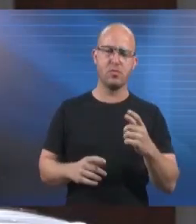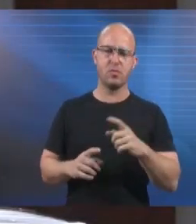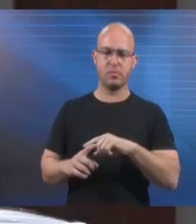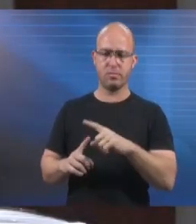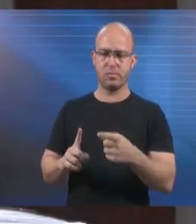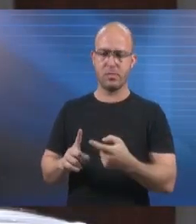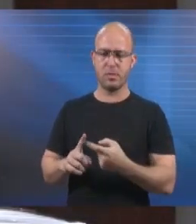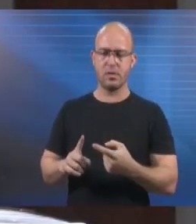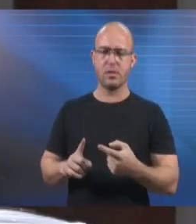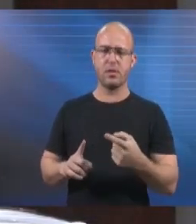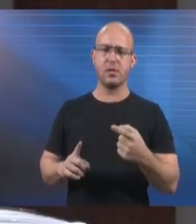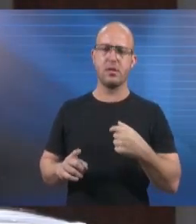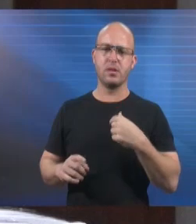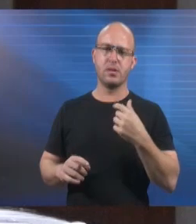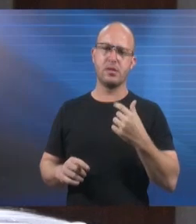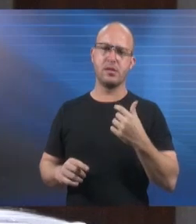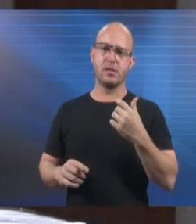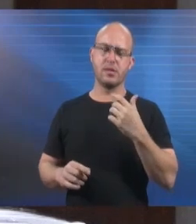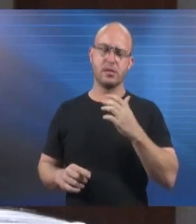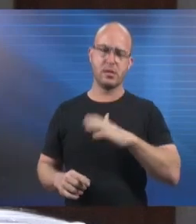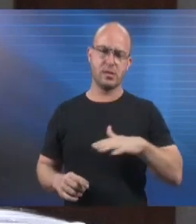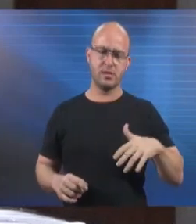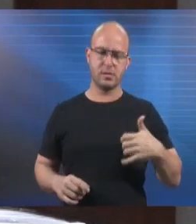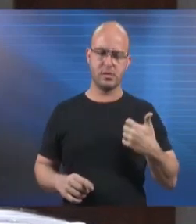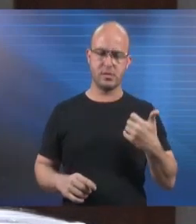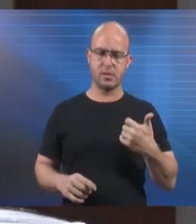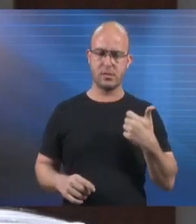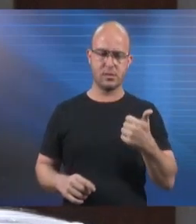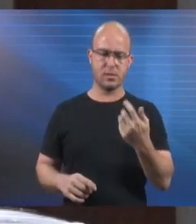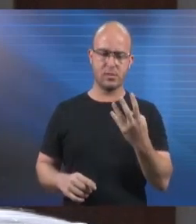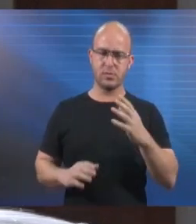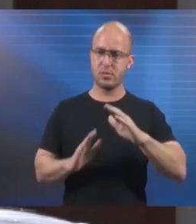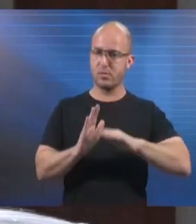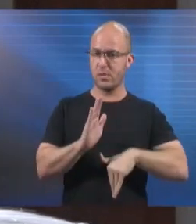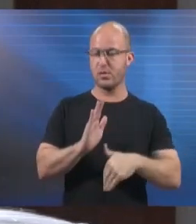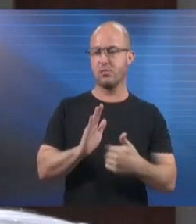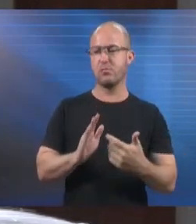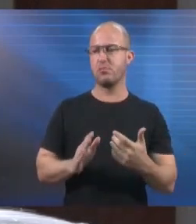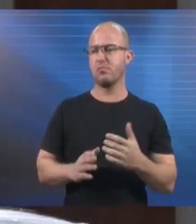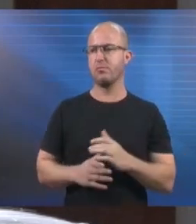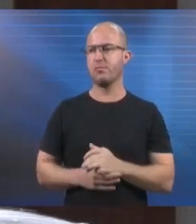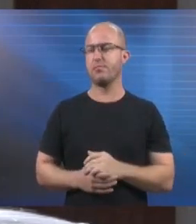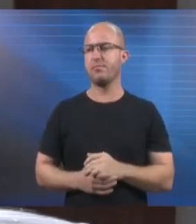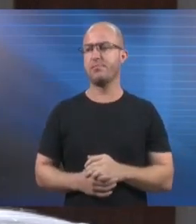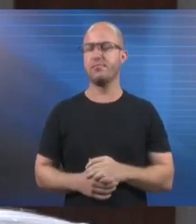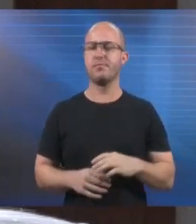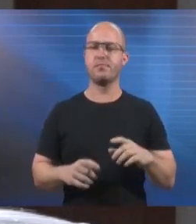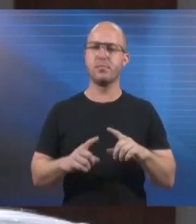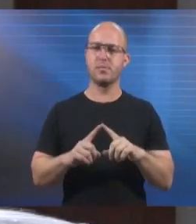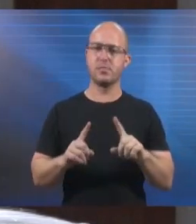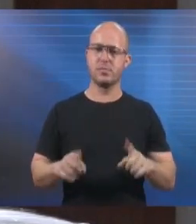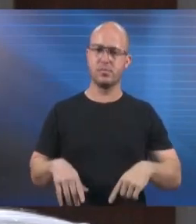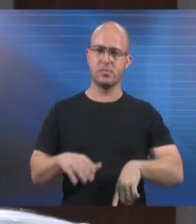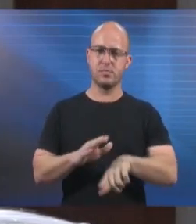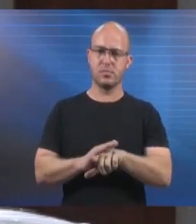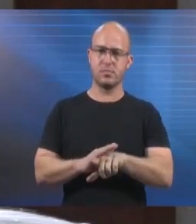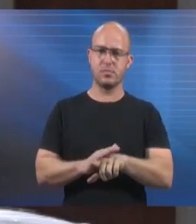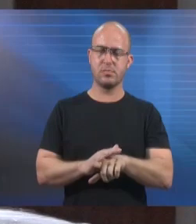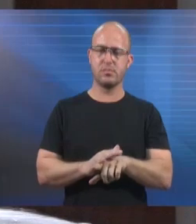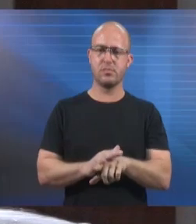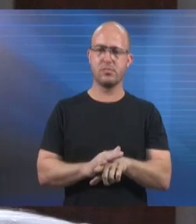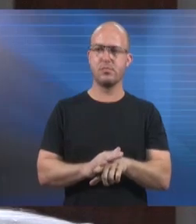crianças e adolescentes menores de 14 anos no Estado do Rio Grande do Norte Deputado Dr Bernardo projeto de lei que institui o programa de